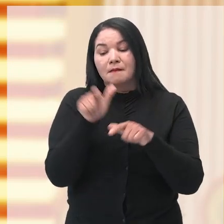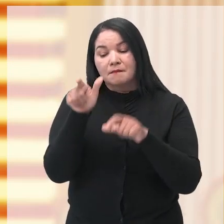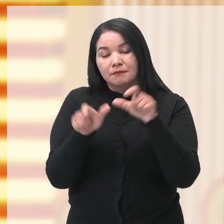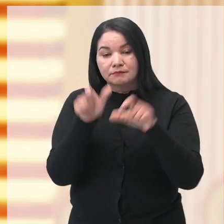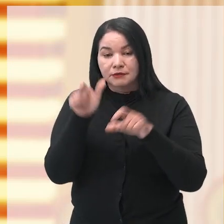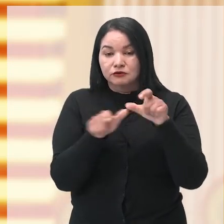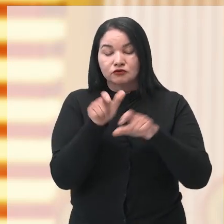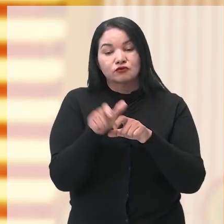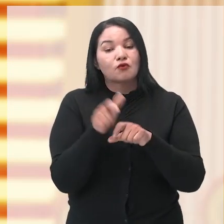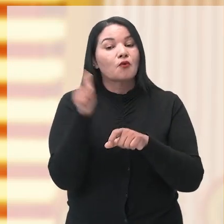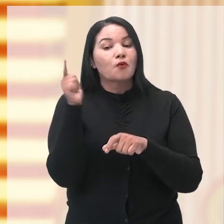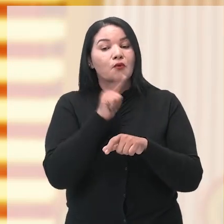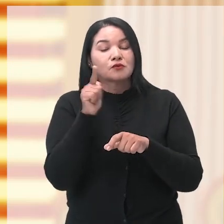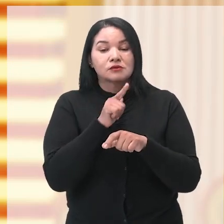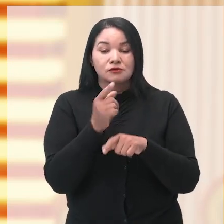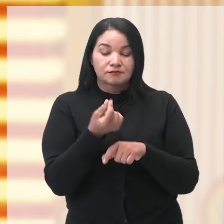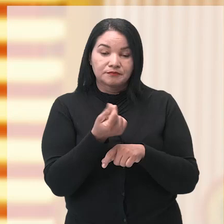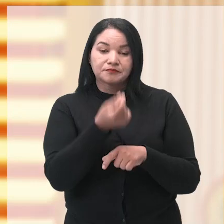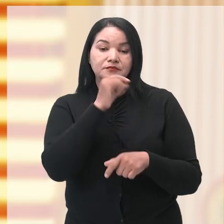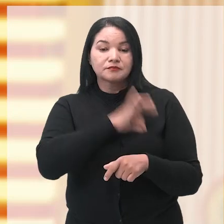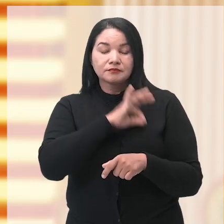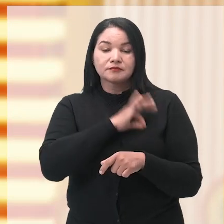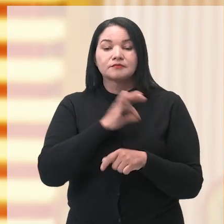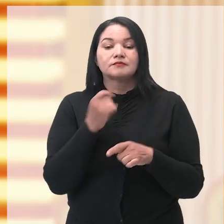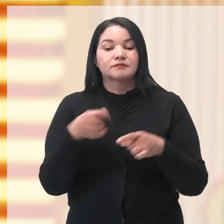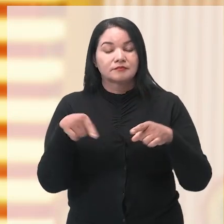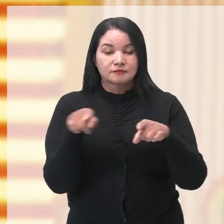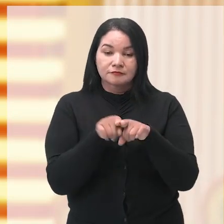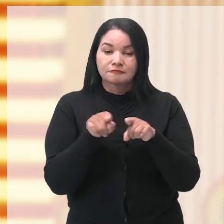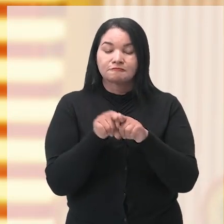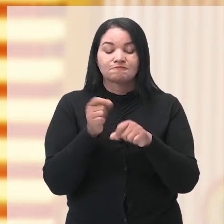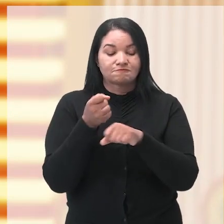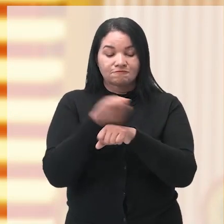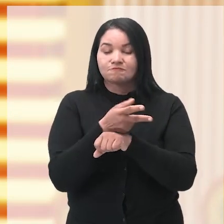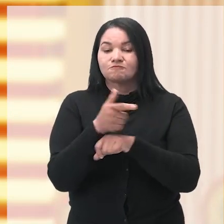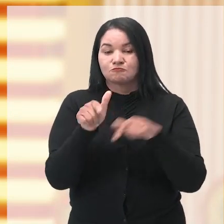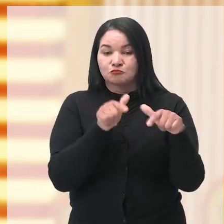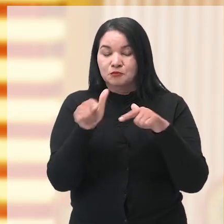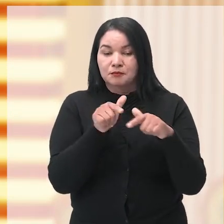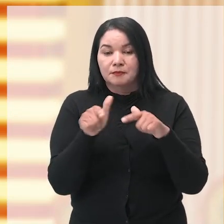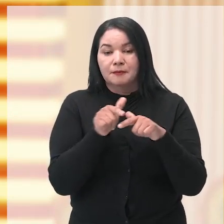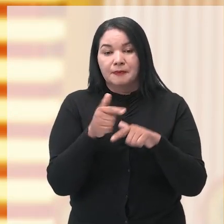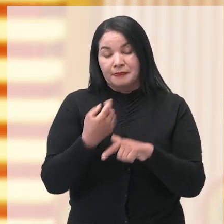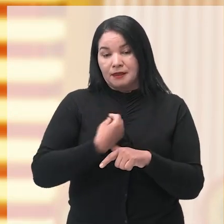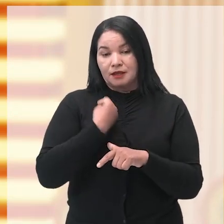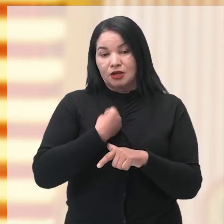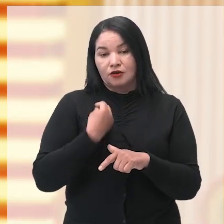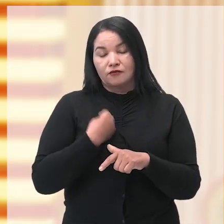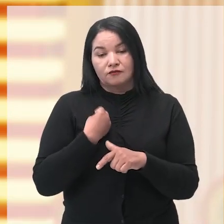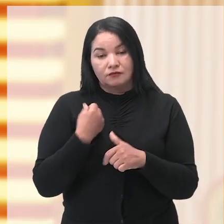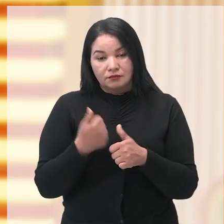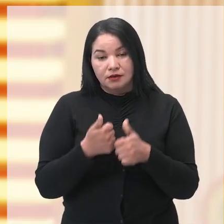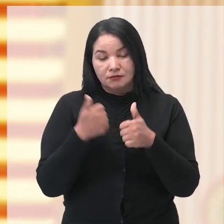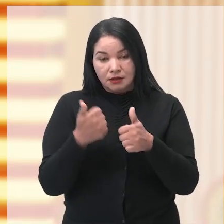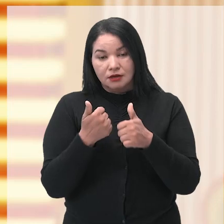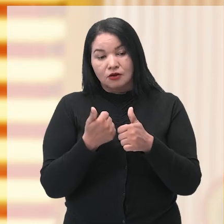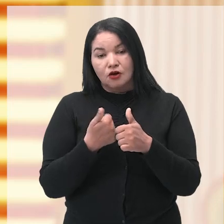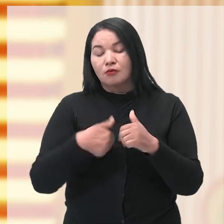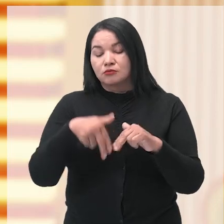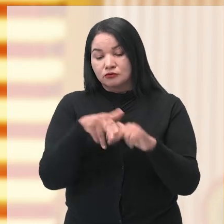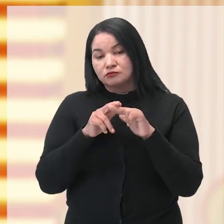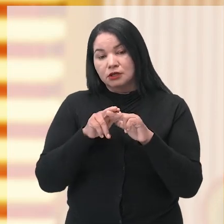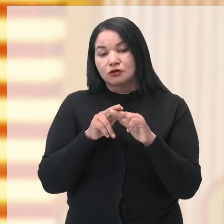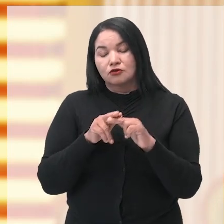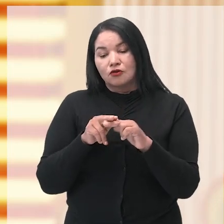seu sustento e financiar, né, as suas vidas a partir desses resíduos.